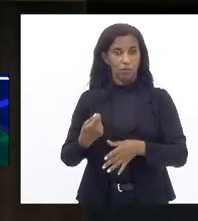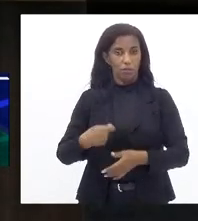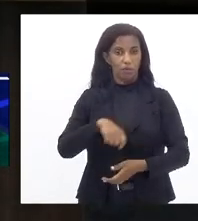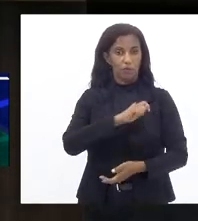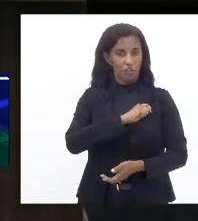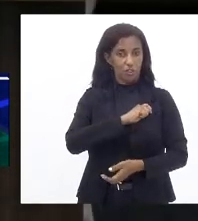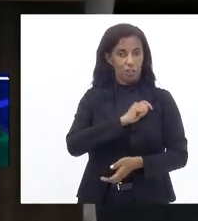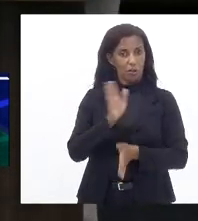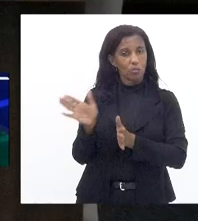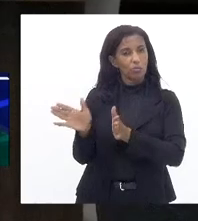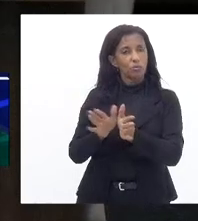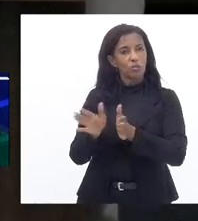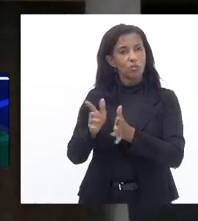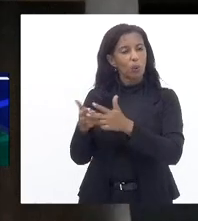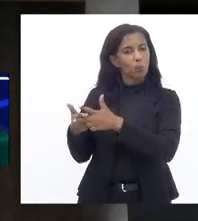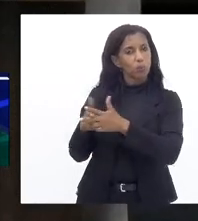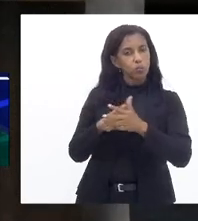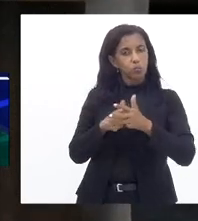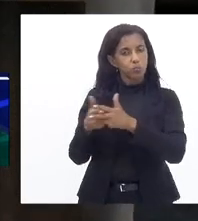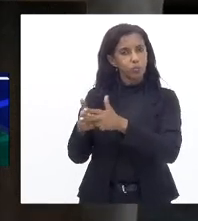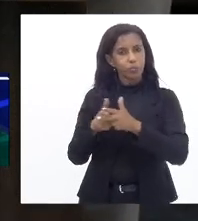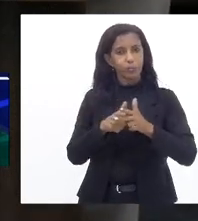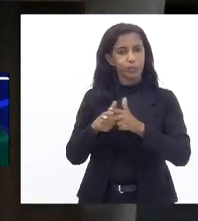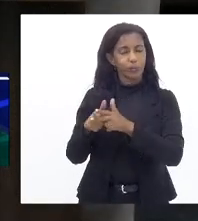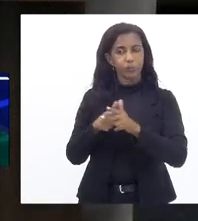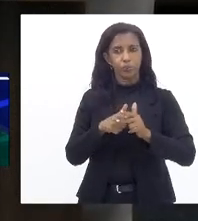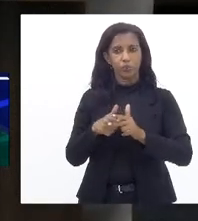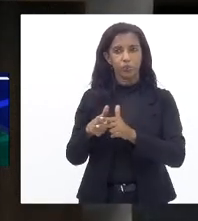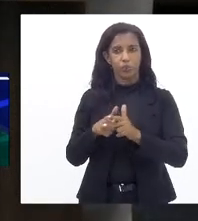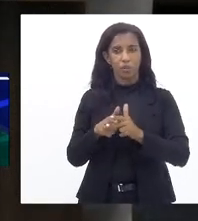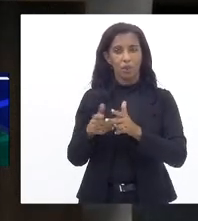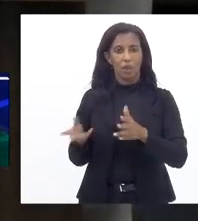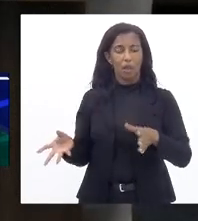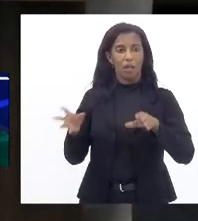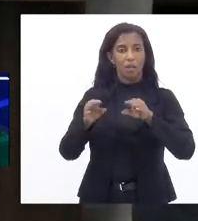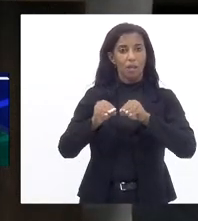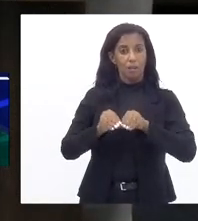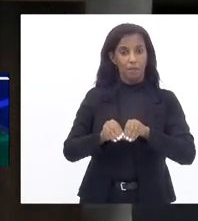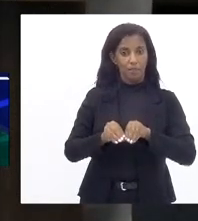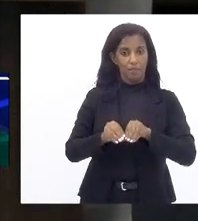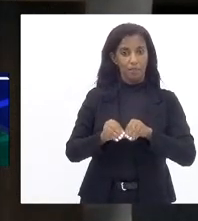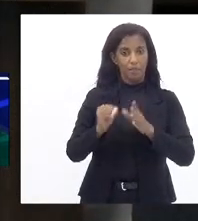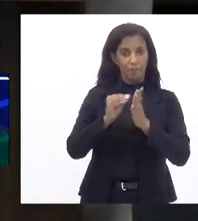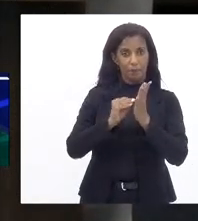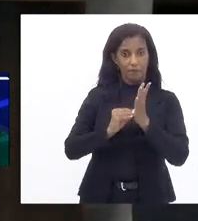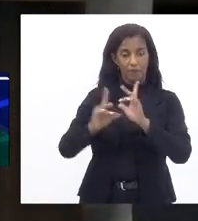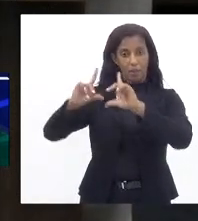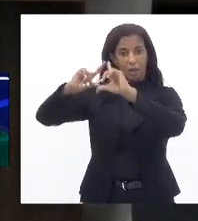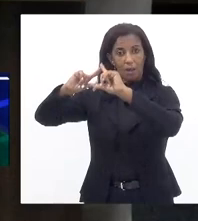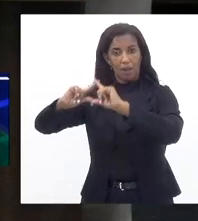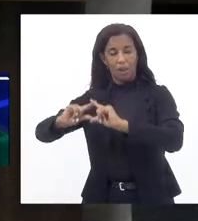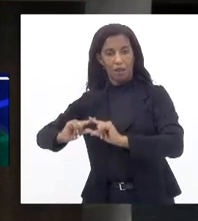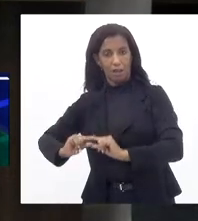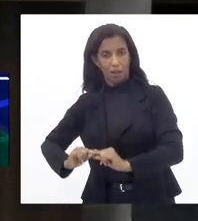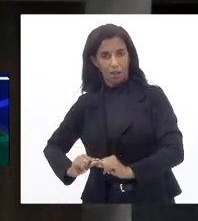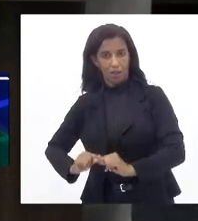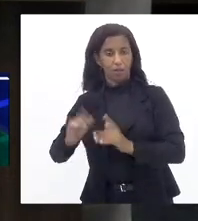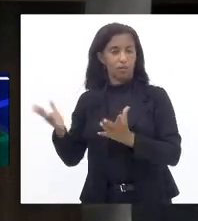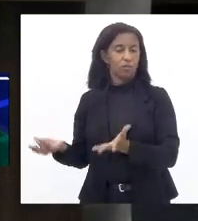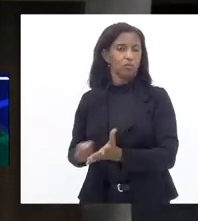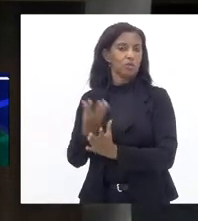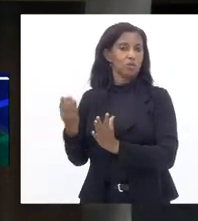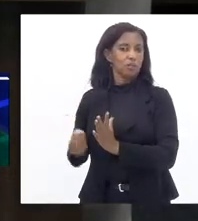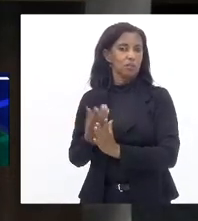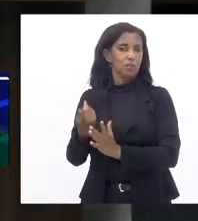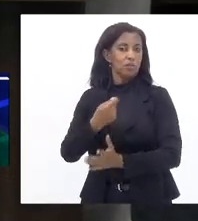de medidas de ajuste correspondente à implementação da redução de incentivos